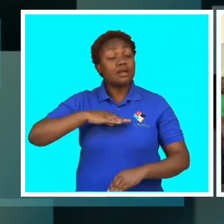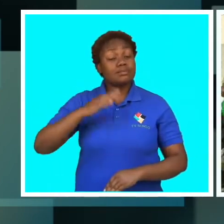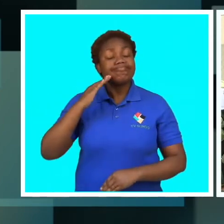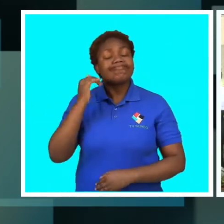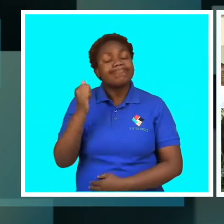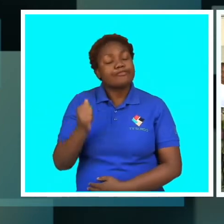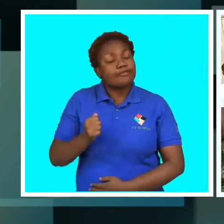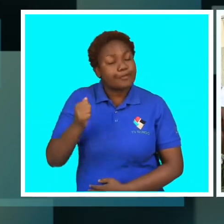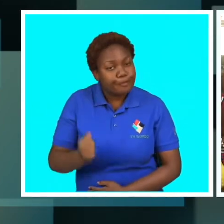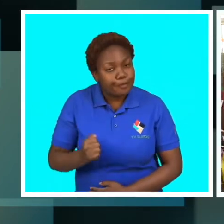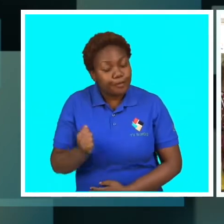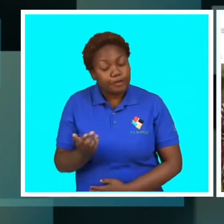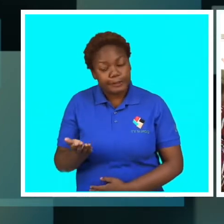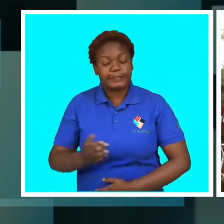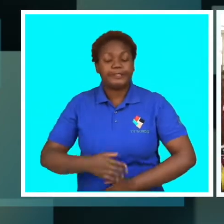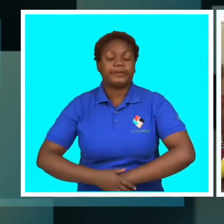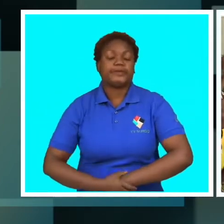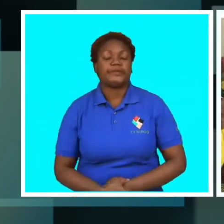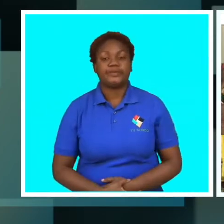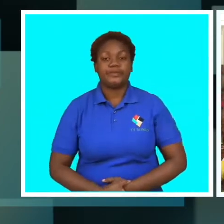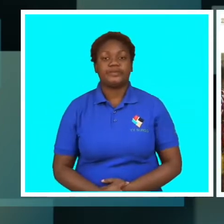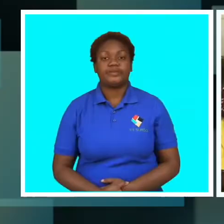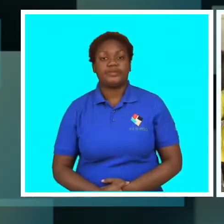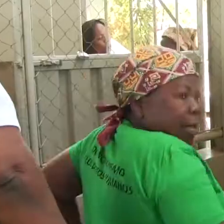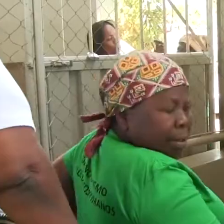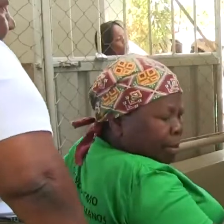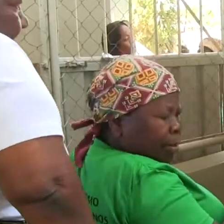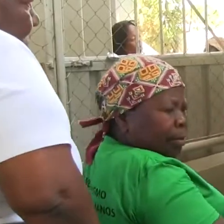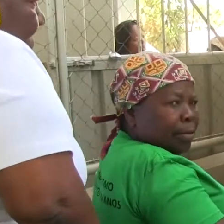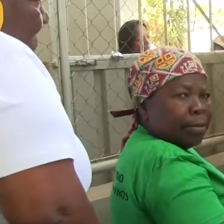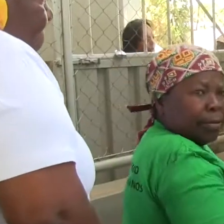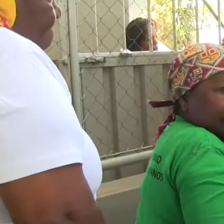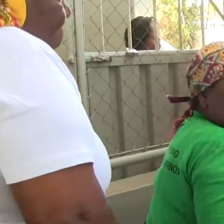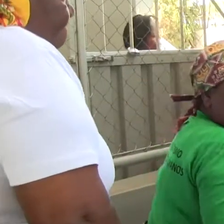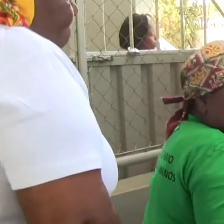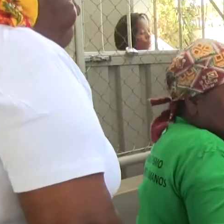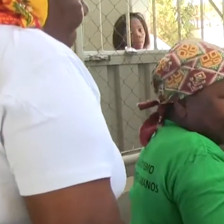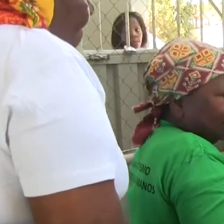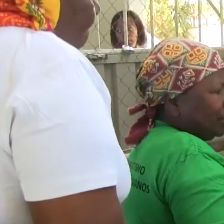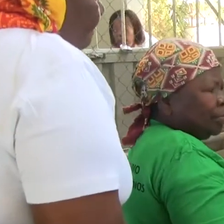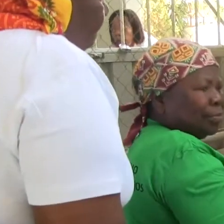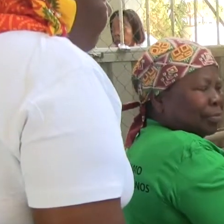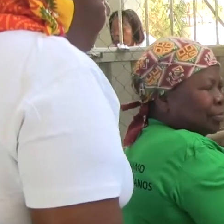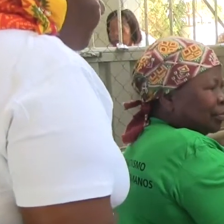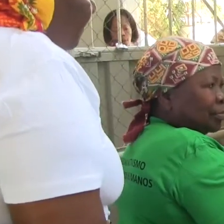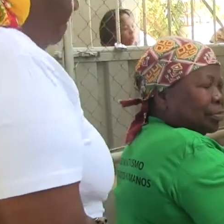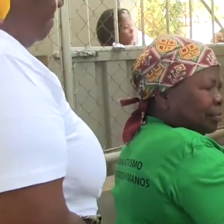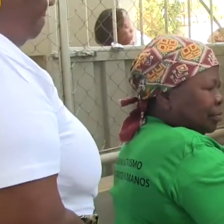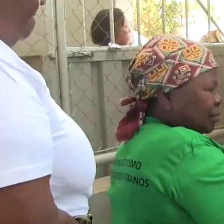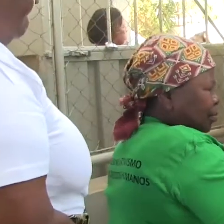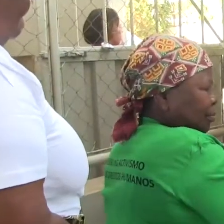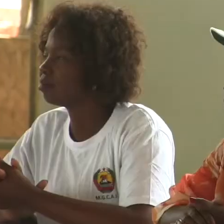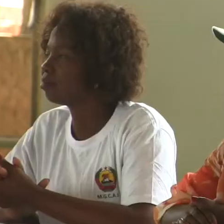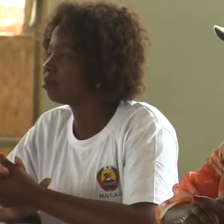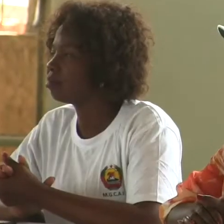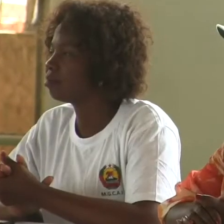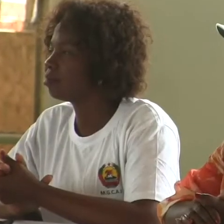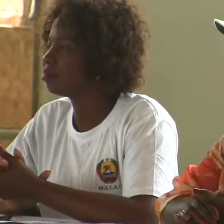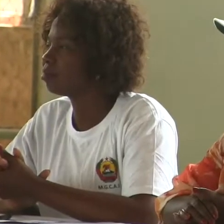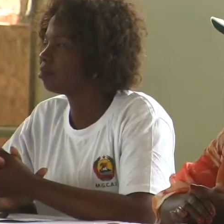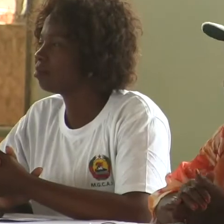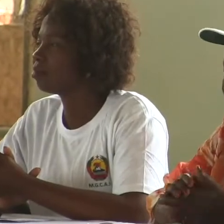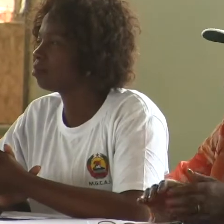Argentina Simão garantiu que o Ministério do Gênero, Criança e Ação Social está a evitar esforços para a